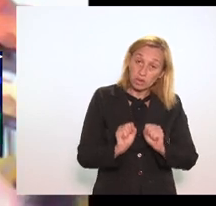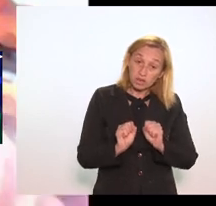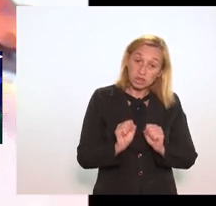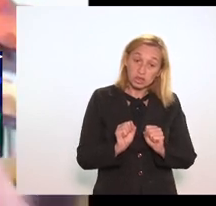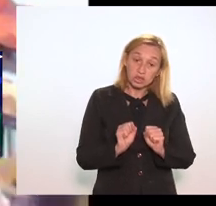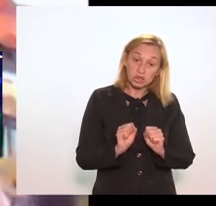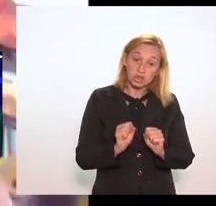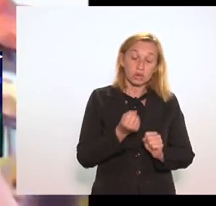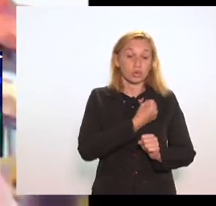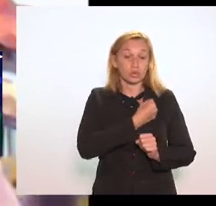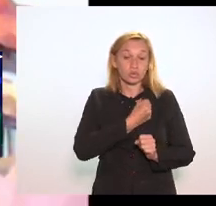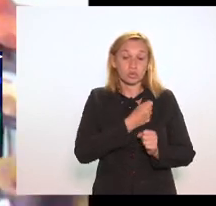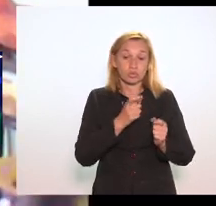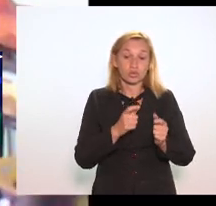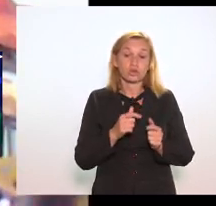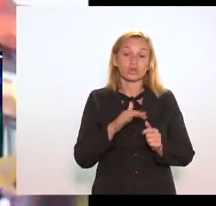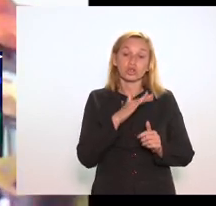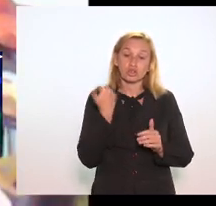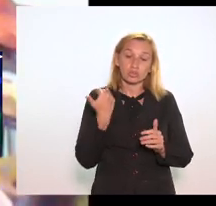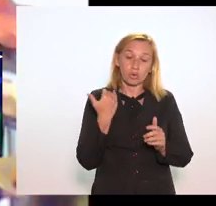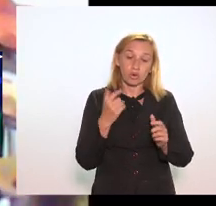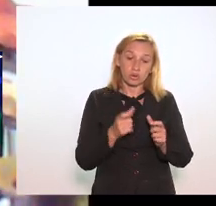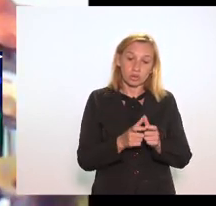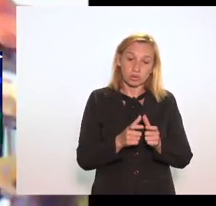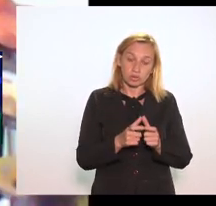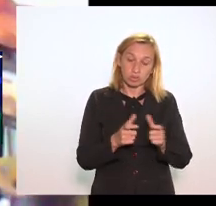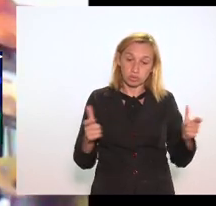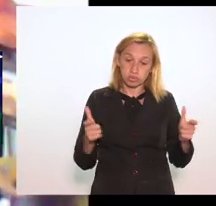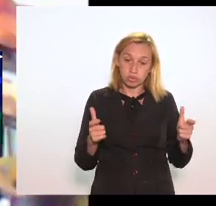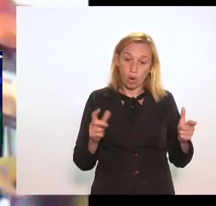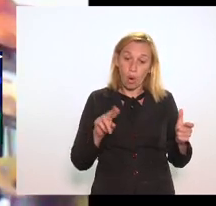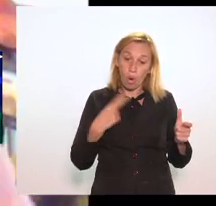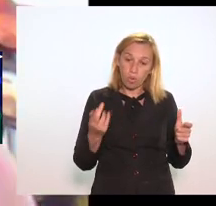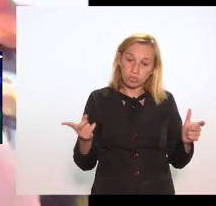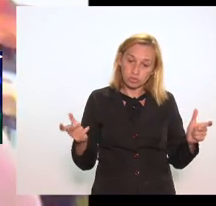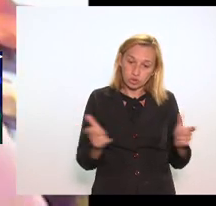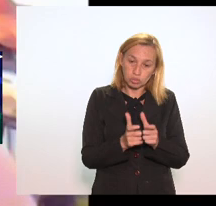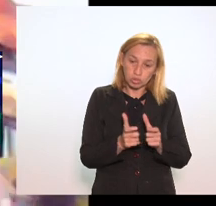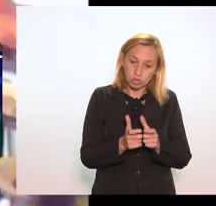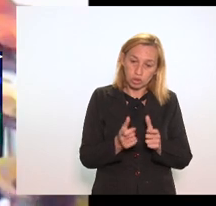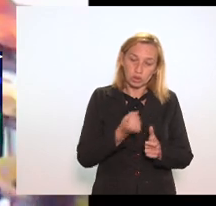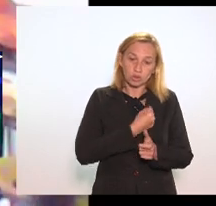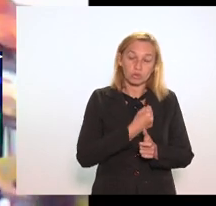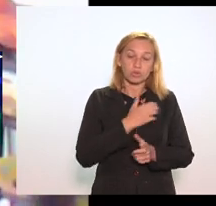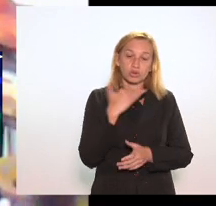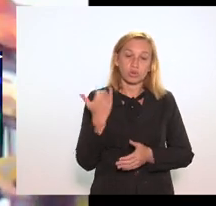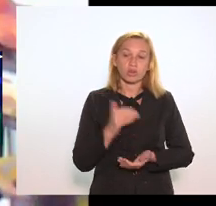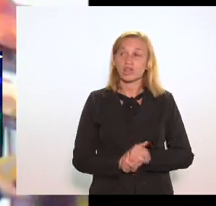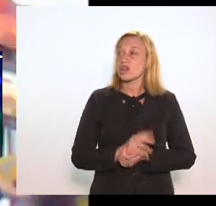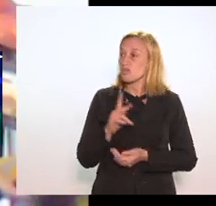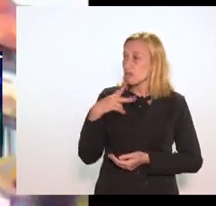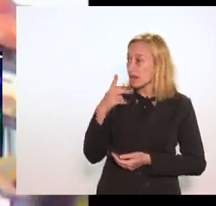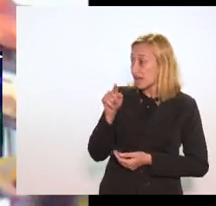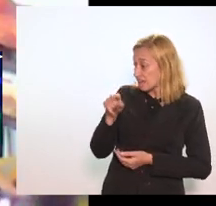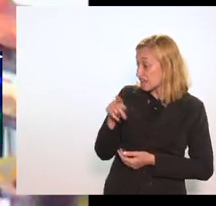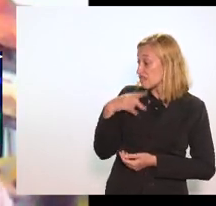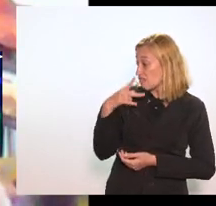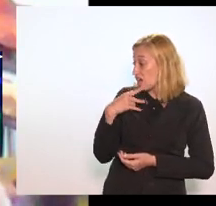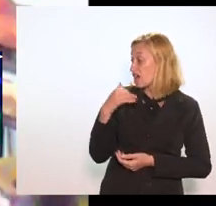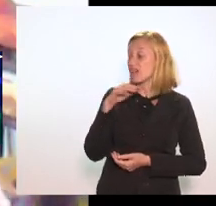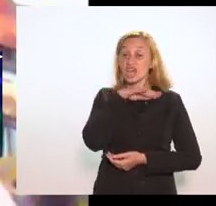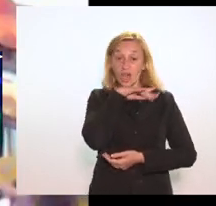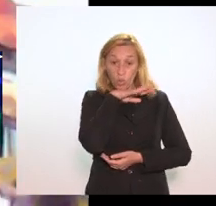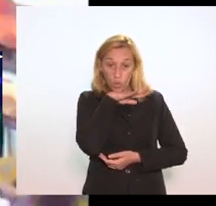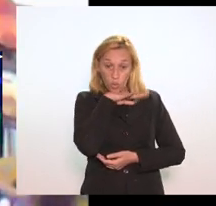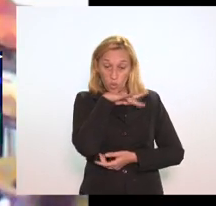aumentar o número de mortes um diminuir o número de mortos e eu não concordo com aqueles que dizem que é muito ruim